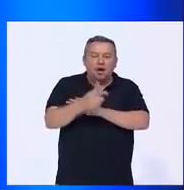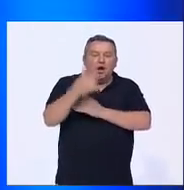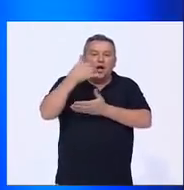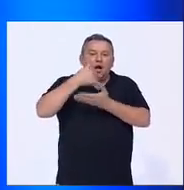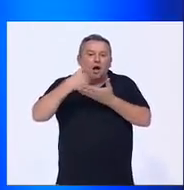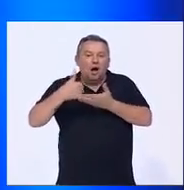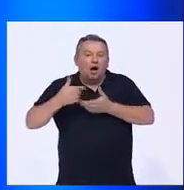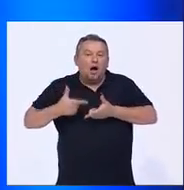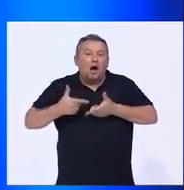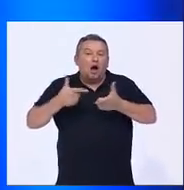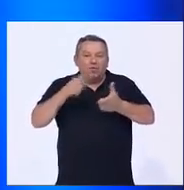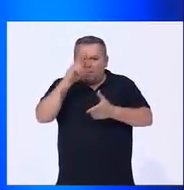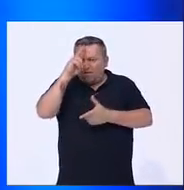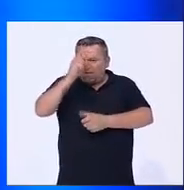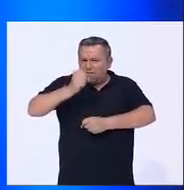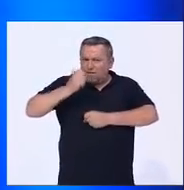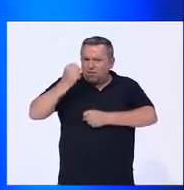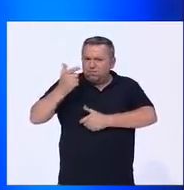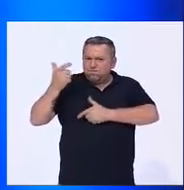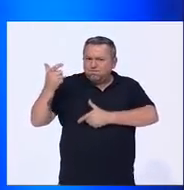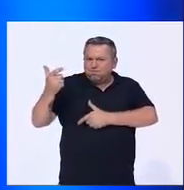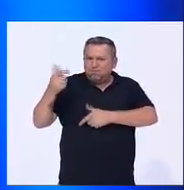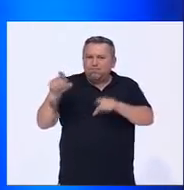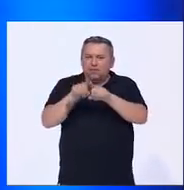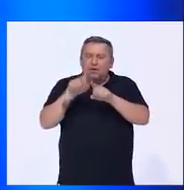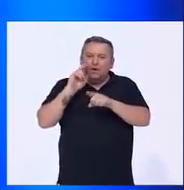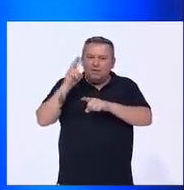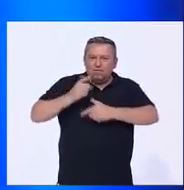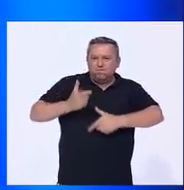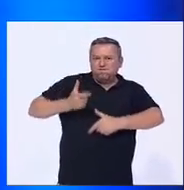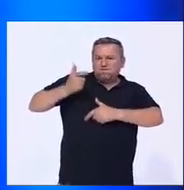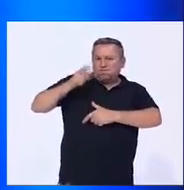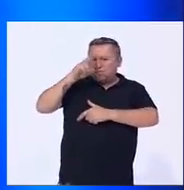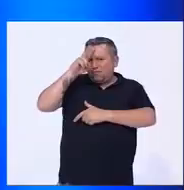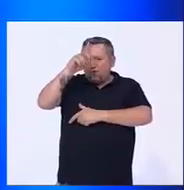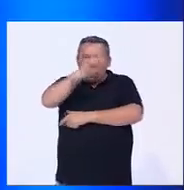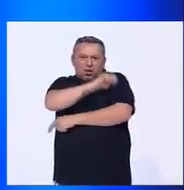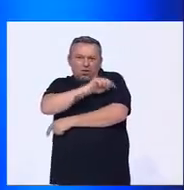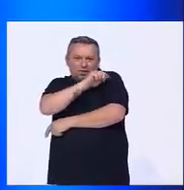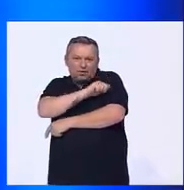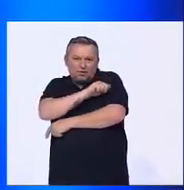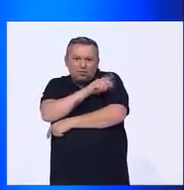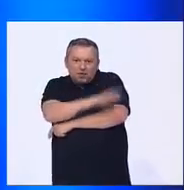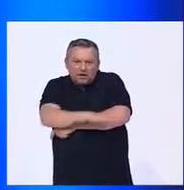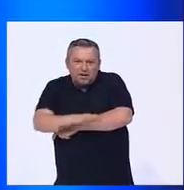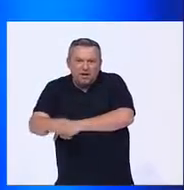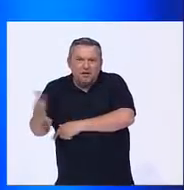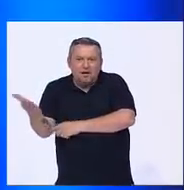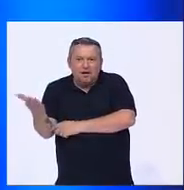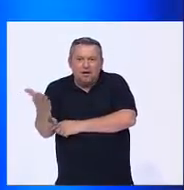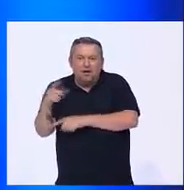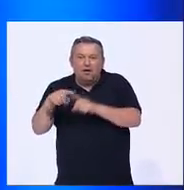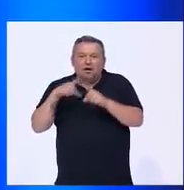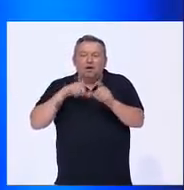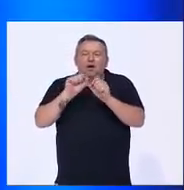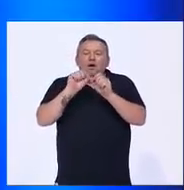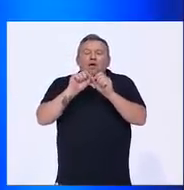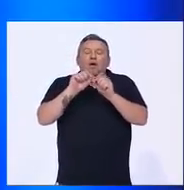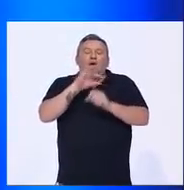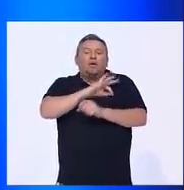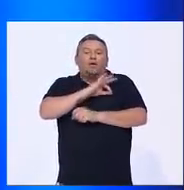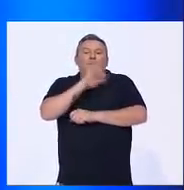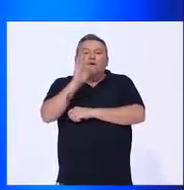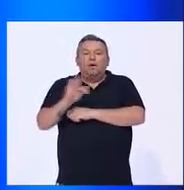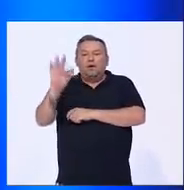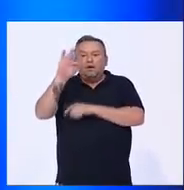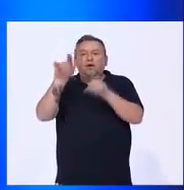de armas pesadas. Agora encontraram metralhadoras potentíssimas no Rio de Janeiro, por onde entra? E aí está um trabalho da Polícia Federal, das